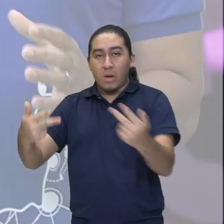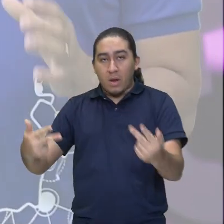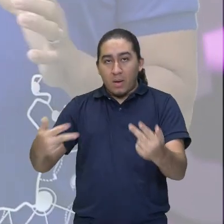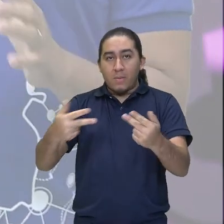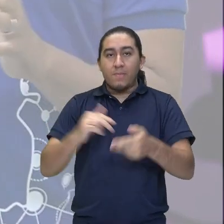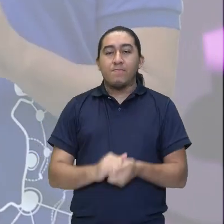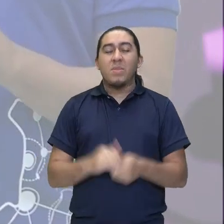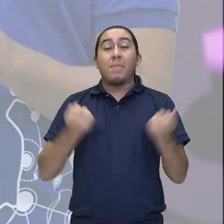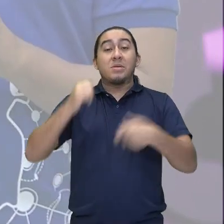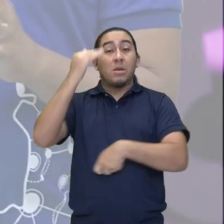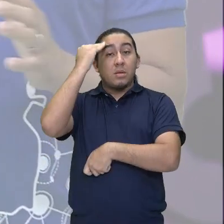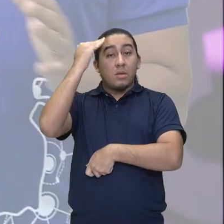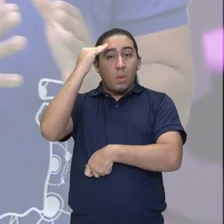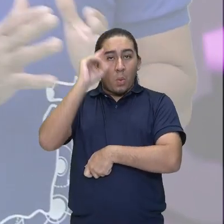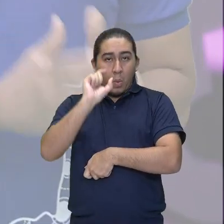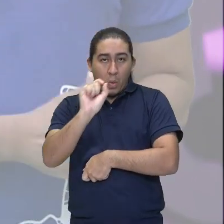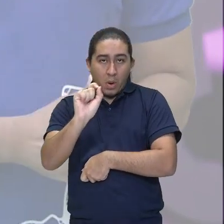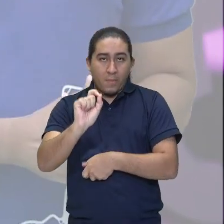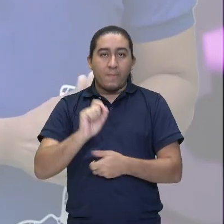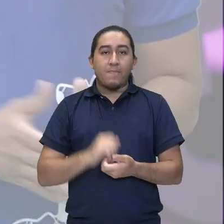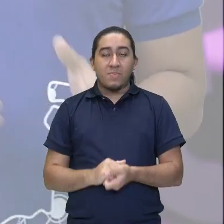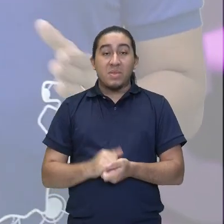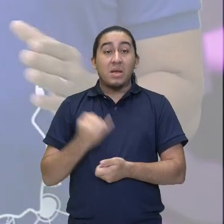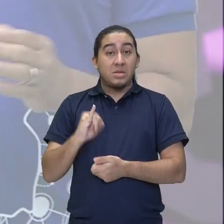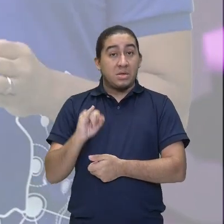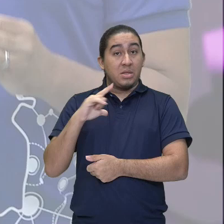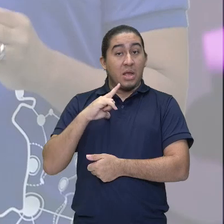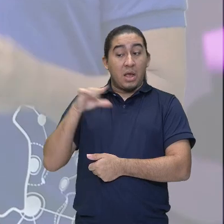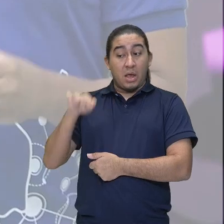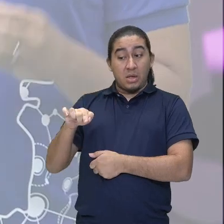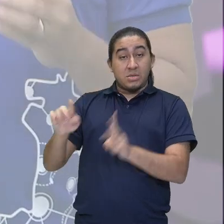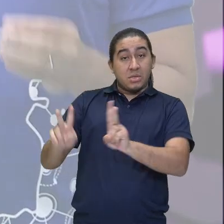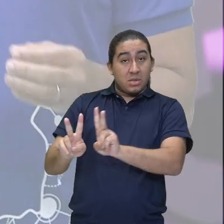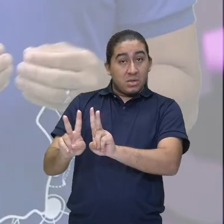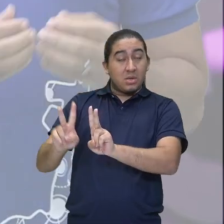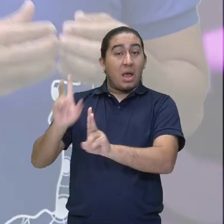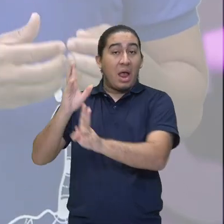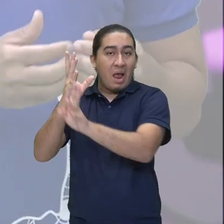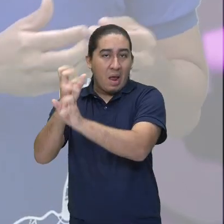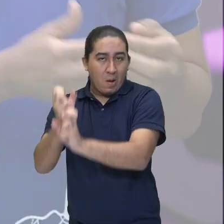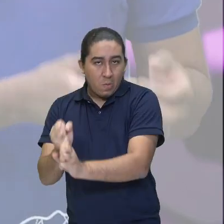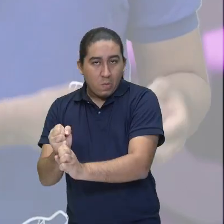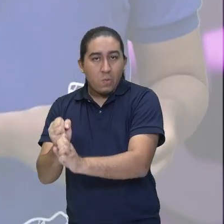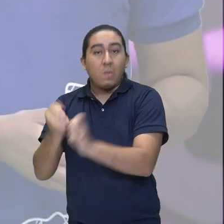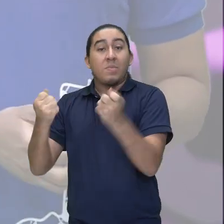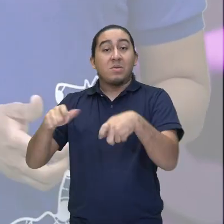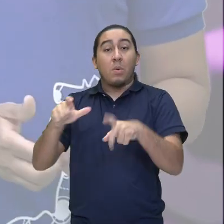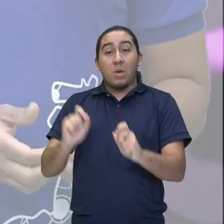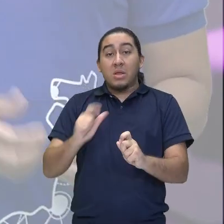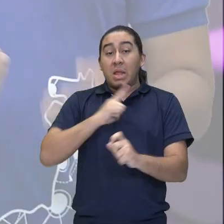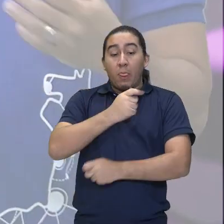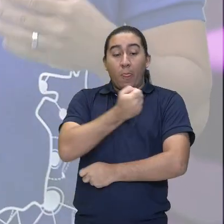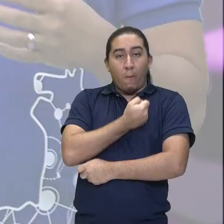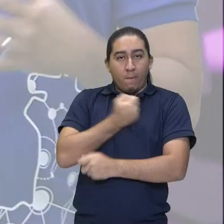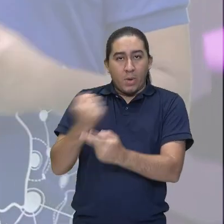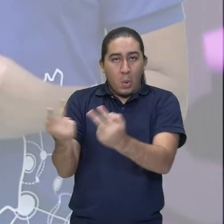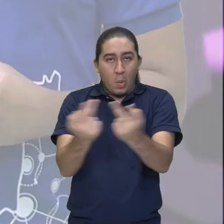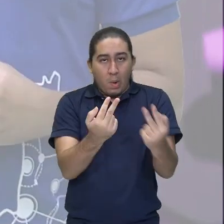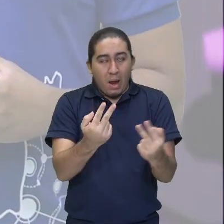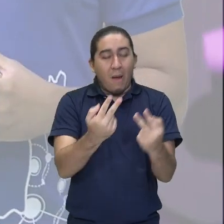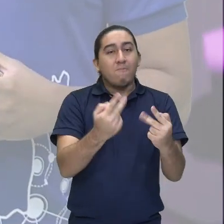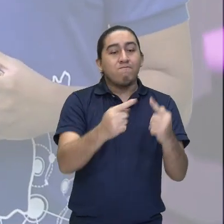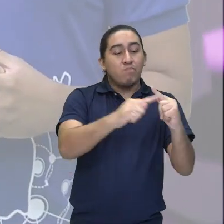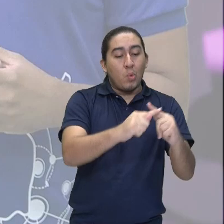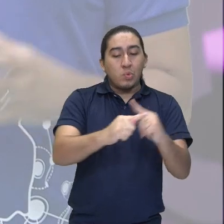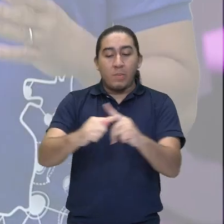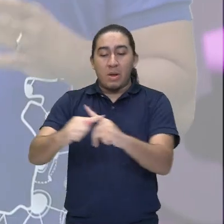que entender, quando eu tenho potenciação, eu vou estar multiplicando fatores iguais. Lembra da definição